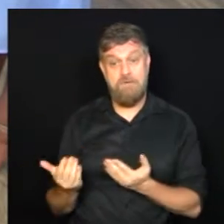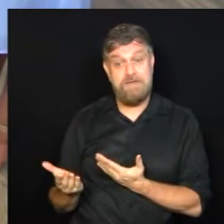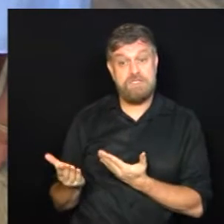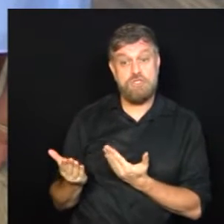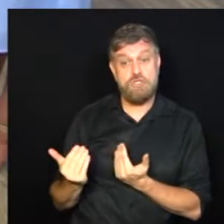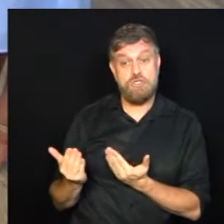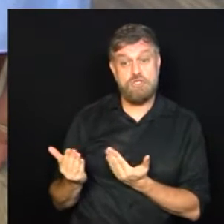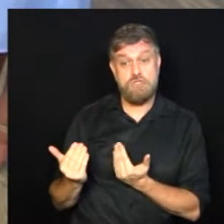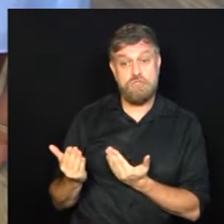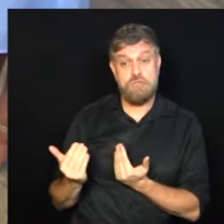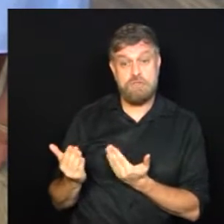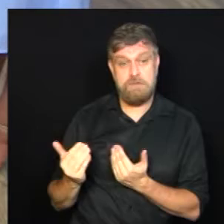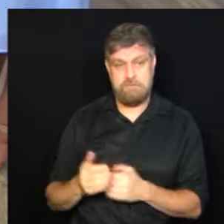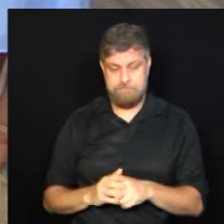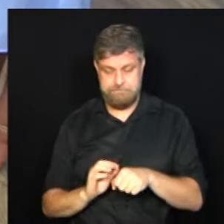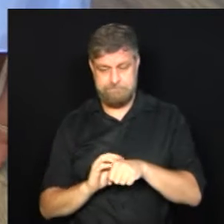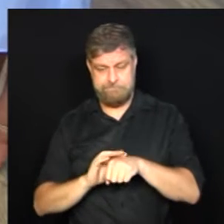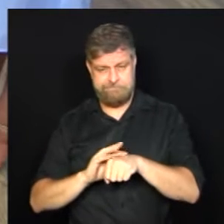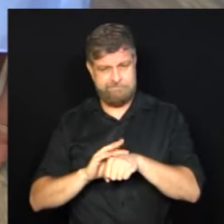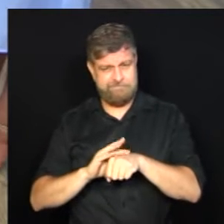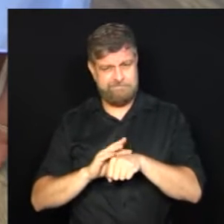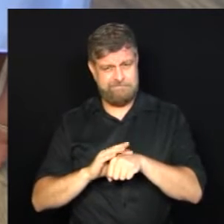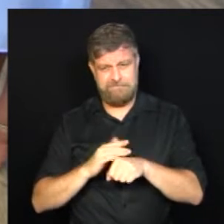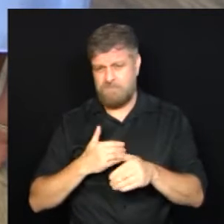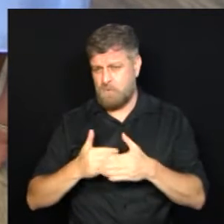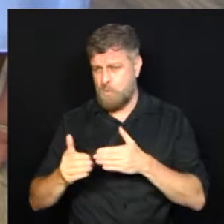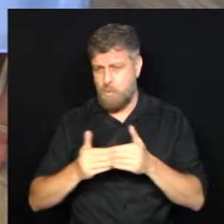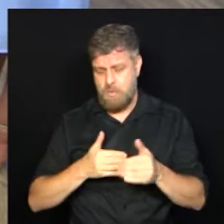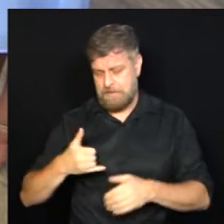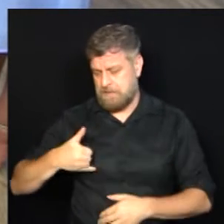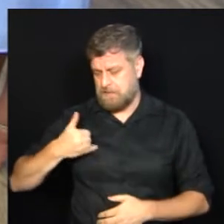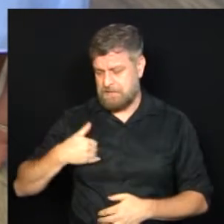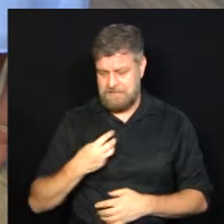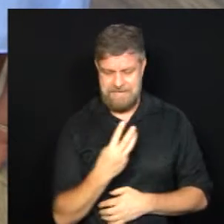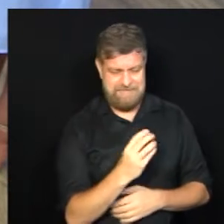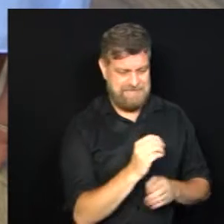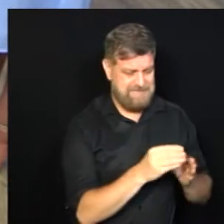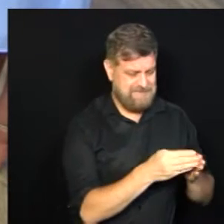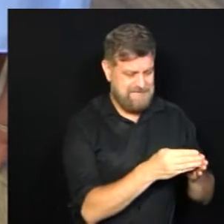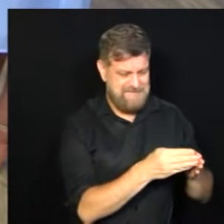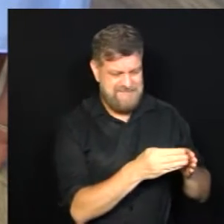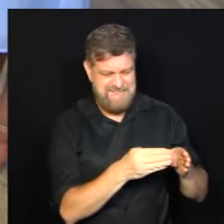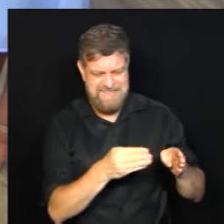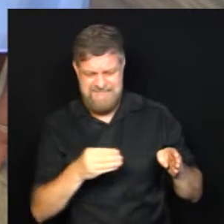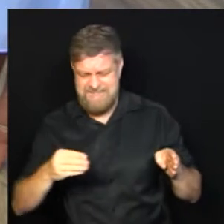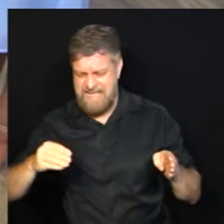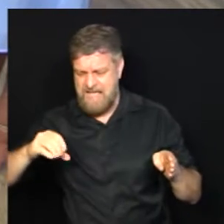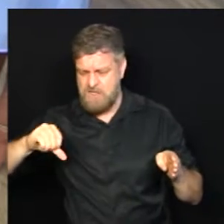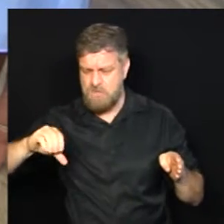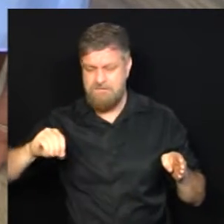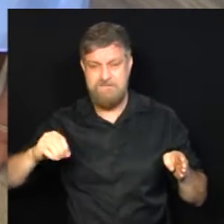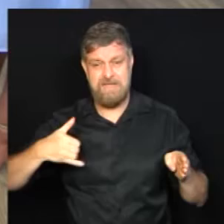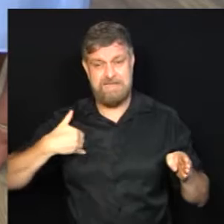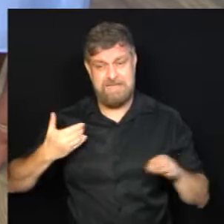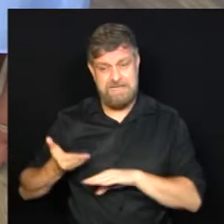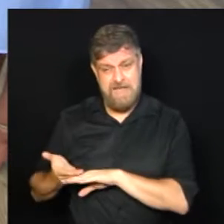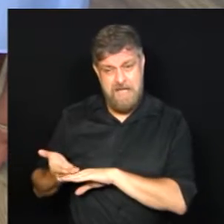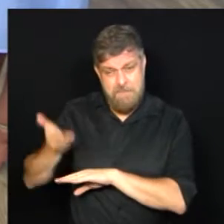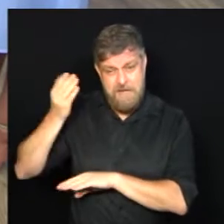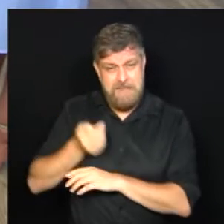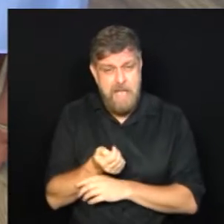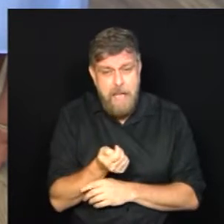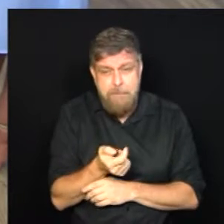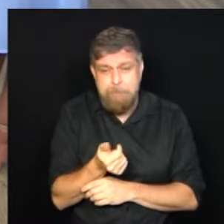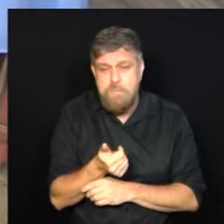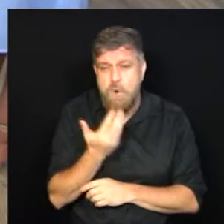jovens. Então, é uma doença aí que vai da faixa etária de 30 até mais de 90 anos. Nós temos poucos casos, por